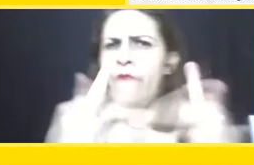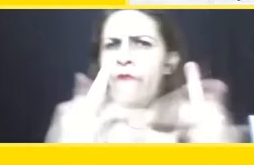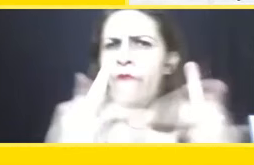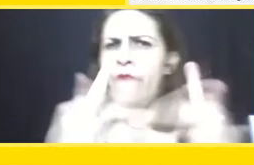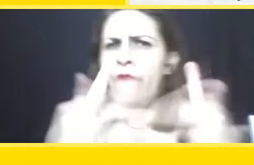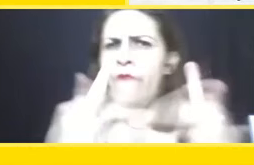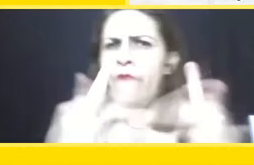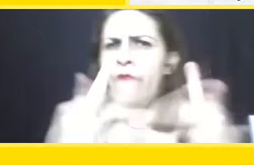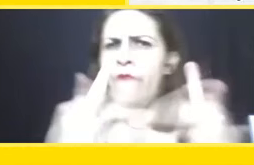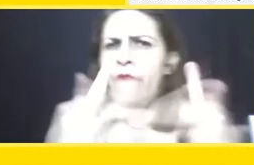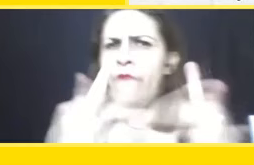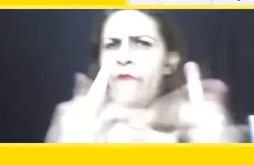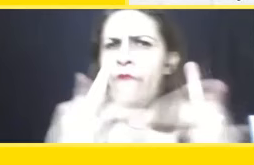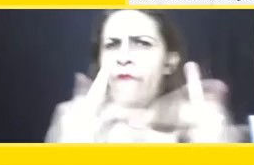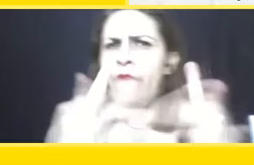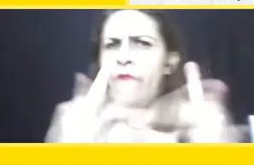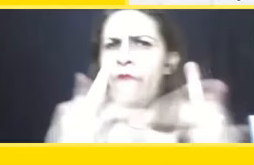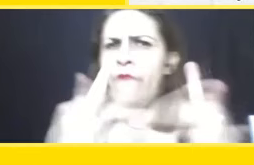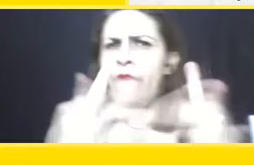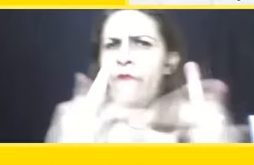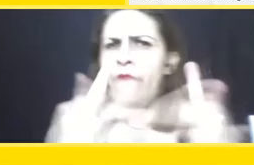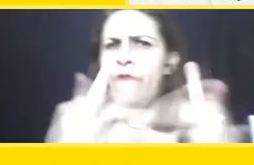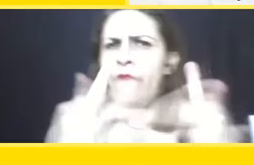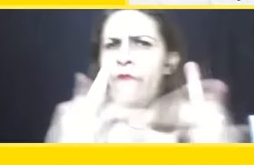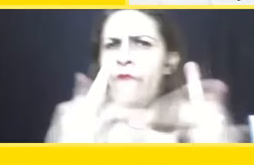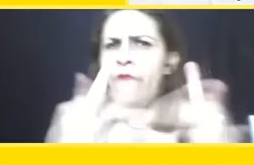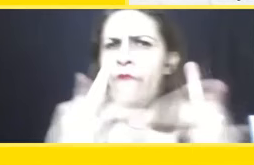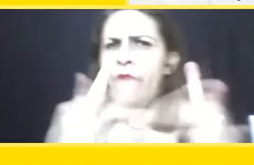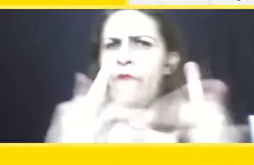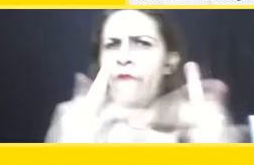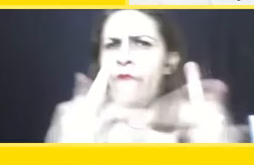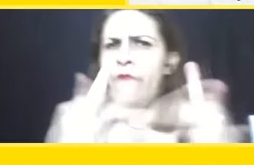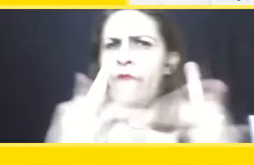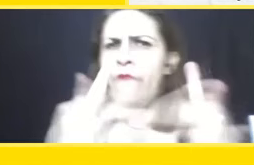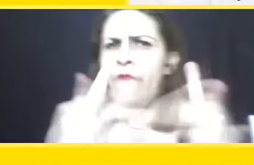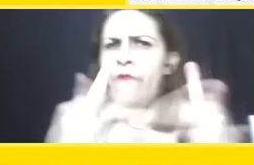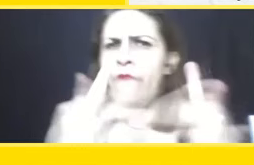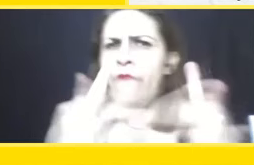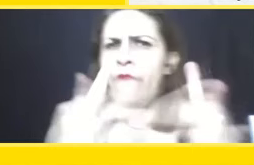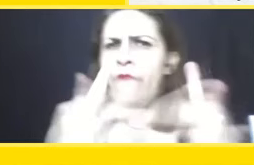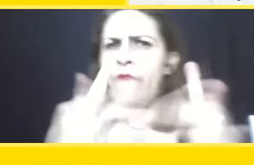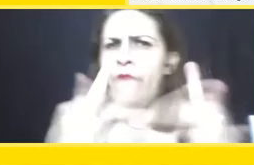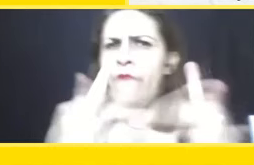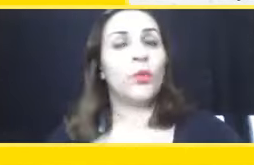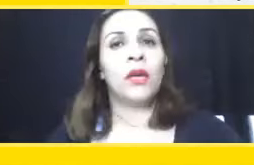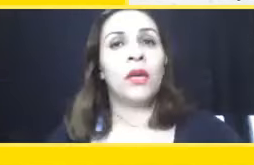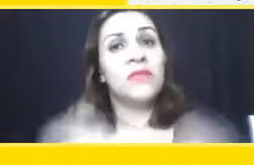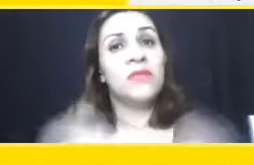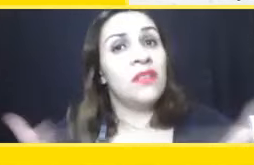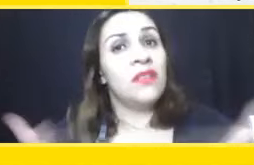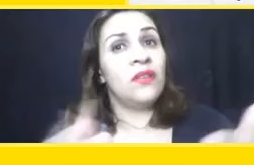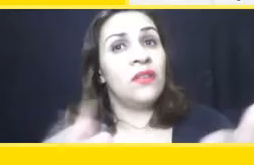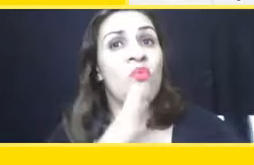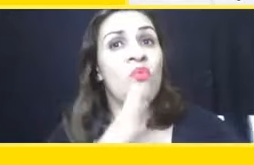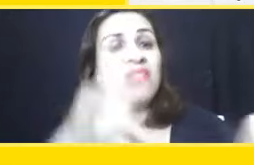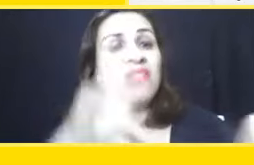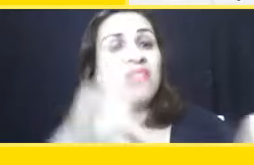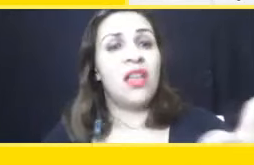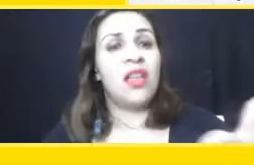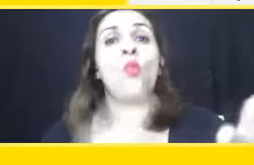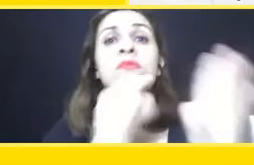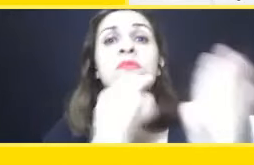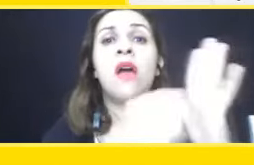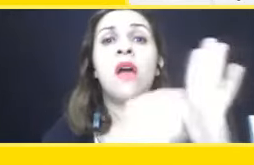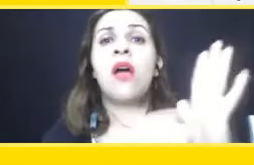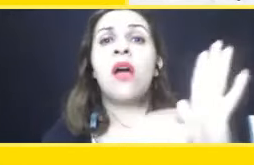pega é aquela que os interessados nem conhecem. Então temos que incentivá-los a ler, dizer quantos artigos, e o senhor está